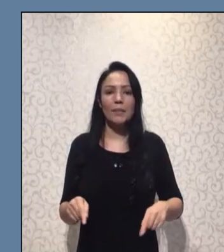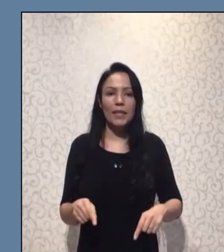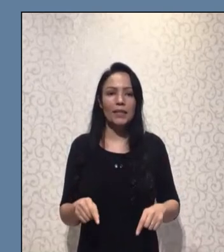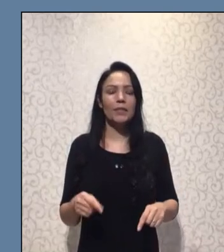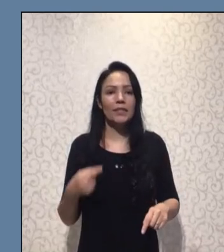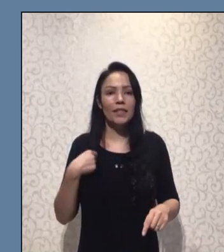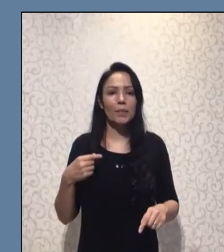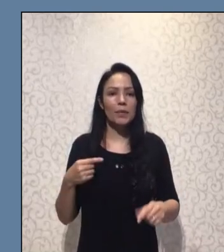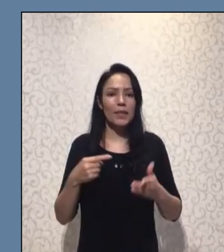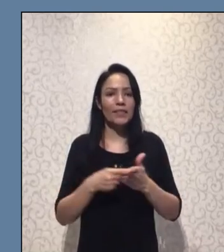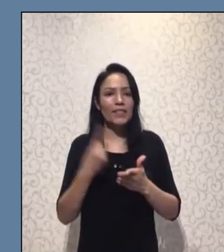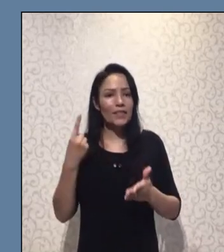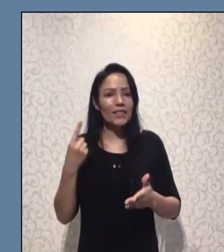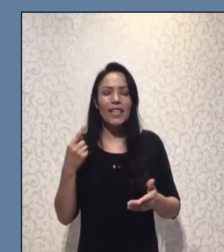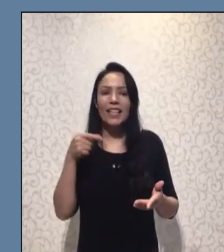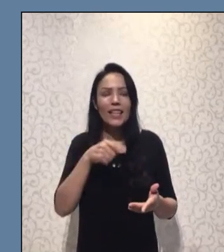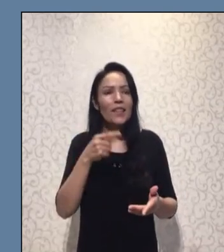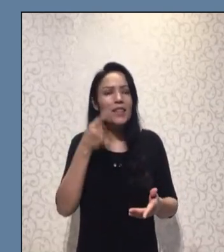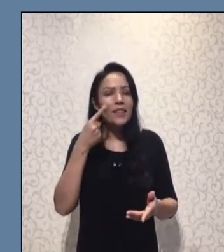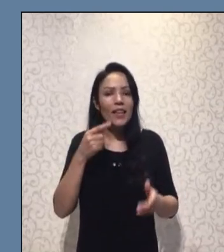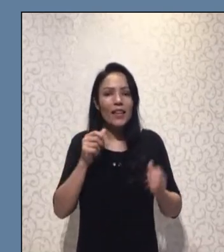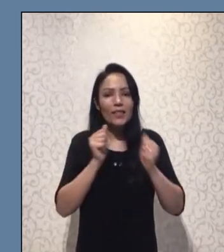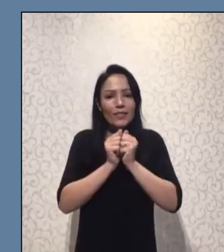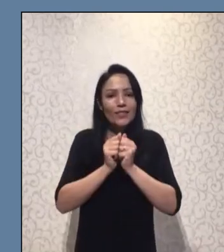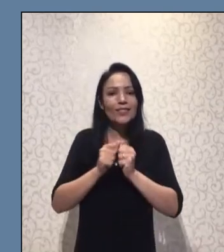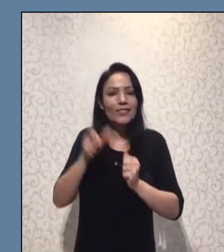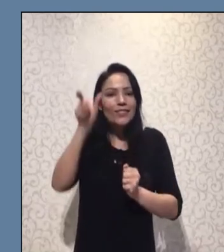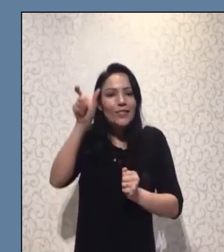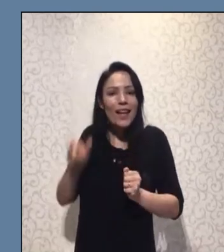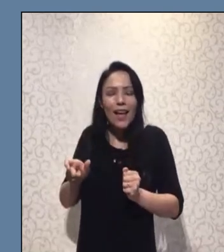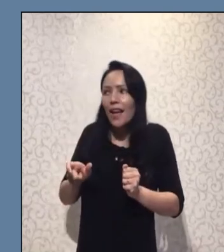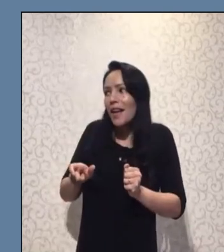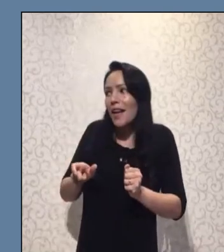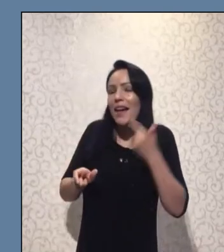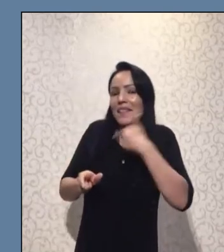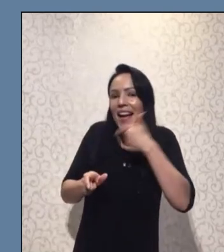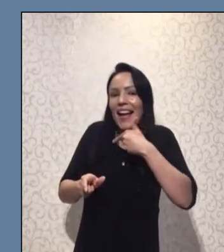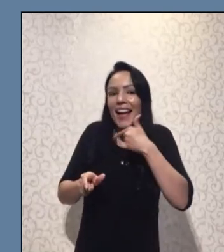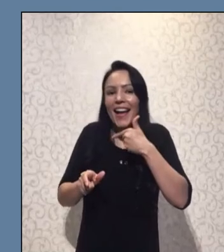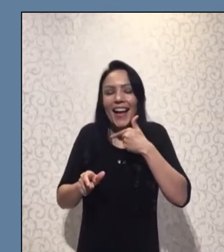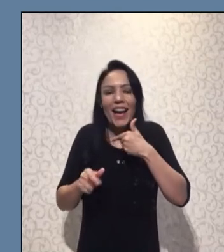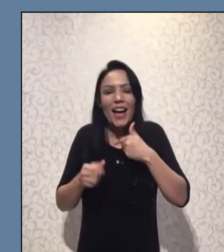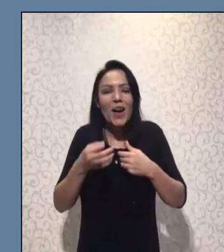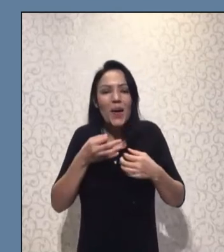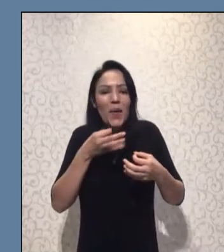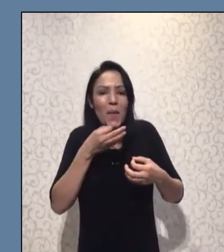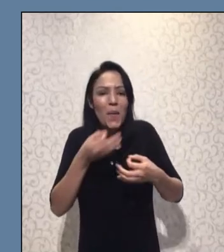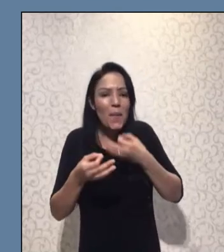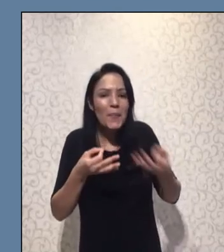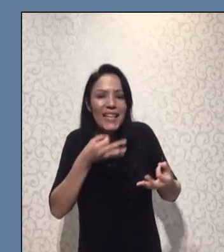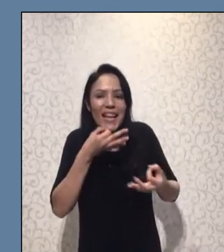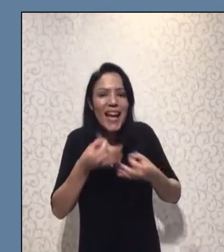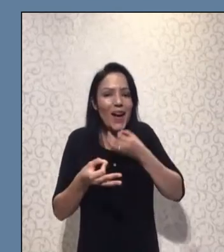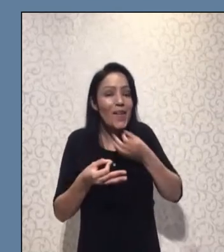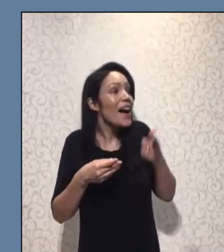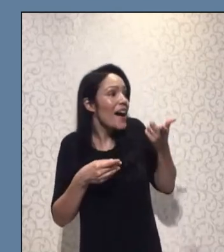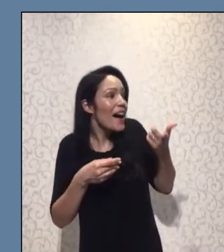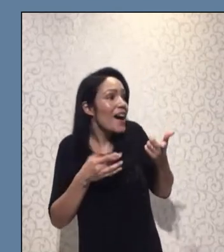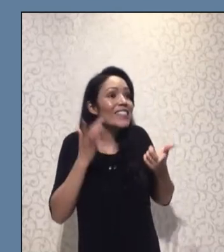você escutar o comentário de uma família, você dar risada da dúvida que a criança teve,